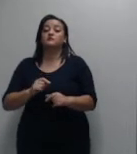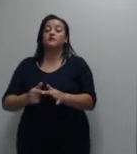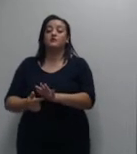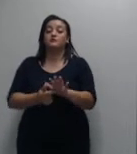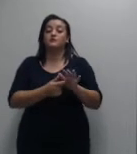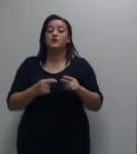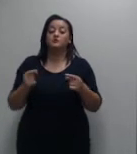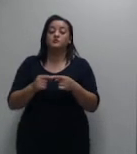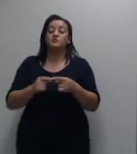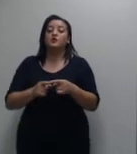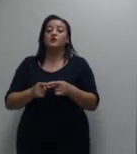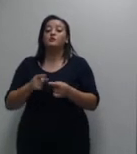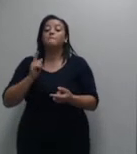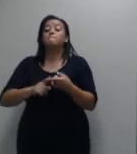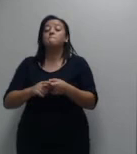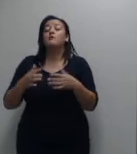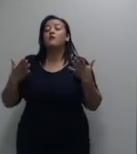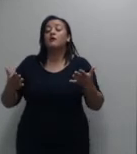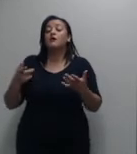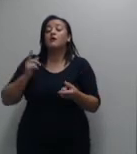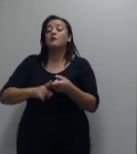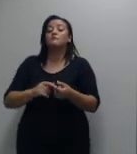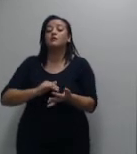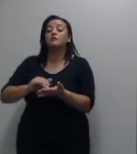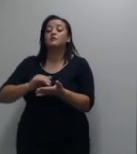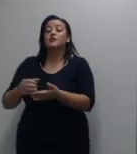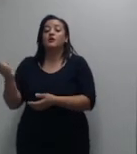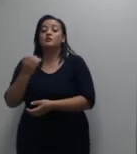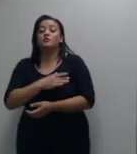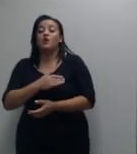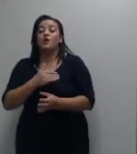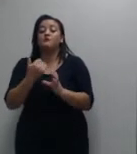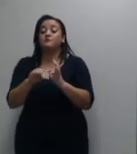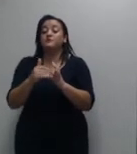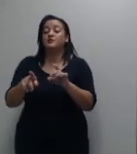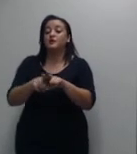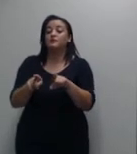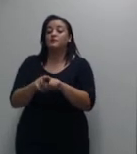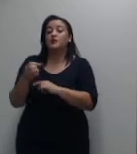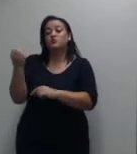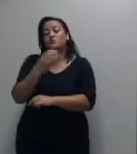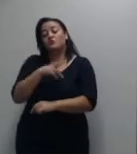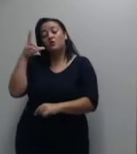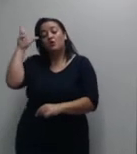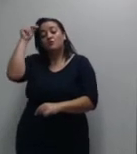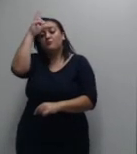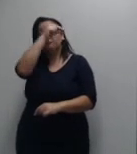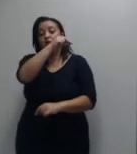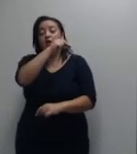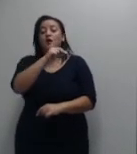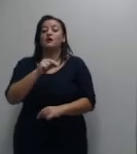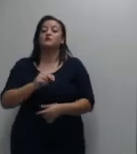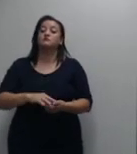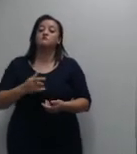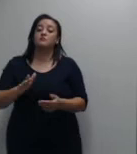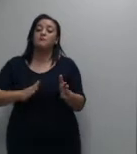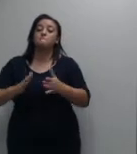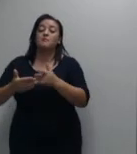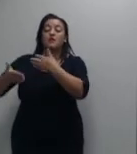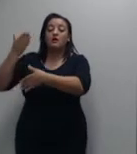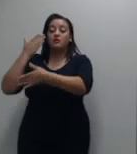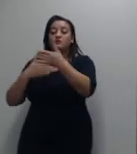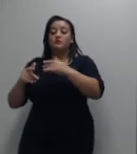mesmo objeto por quê Porque foi encaminhado uma nova mensagem do novo prefeito no período anterior